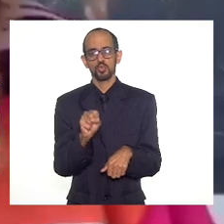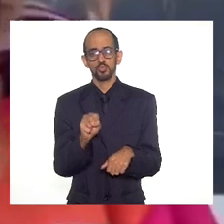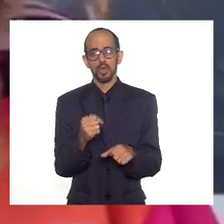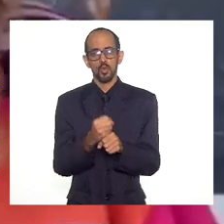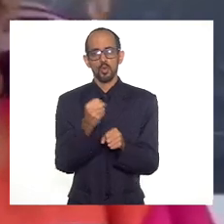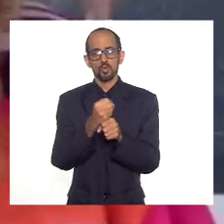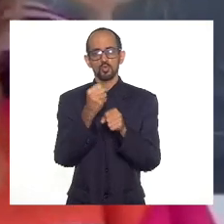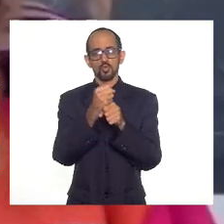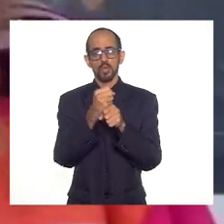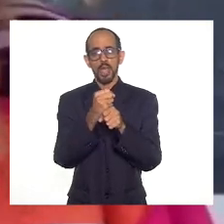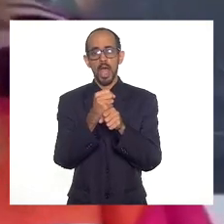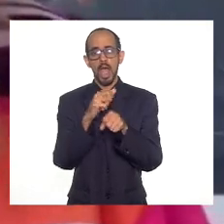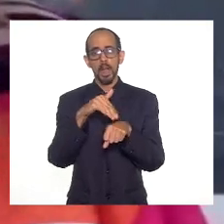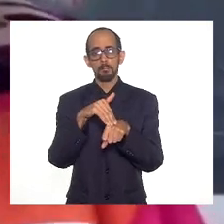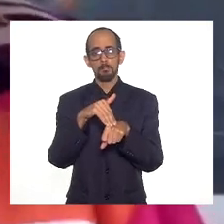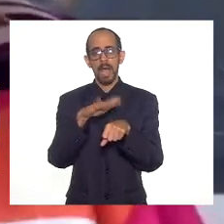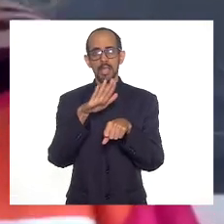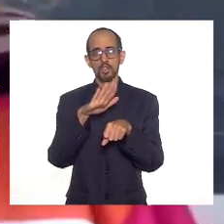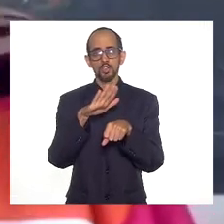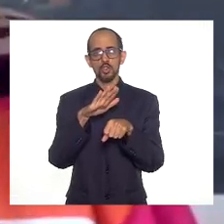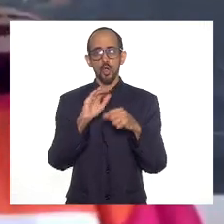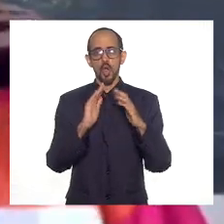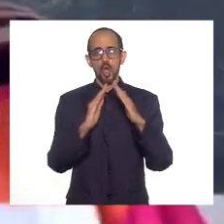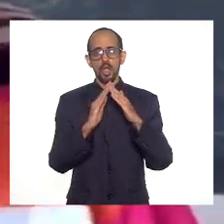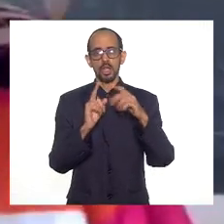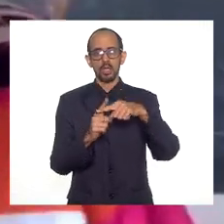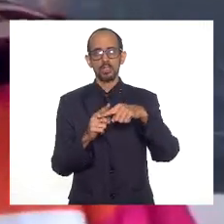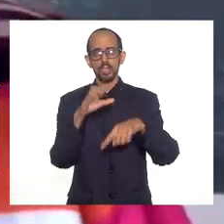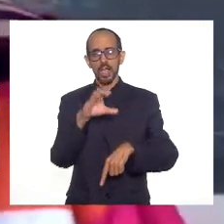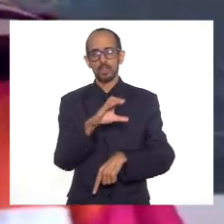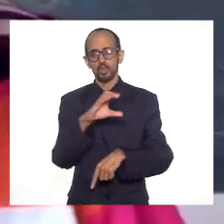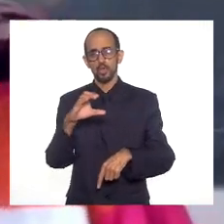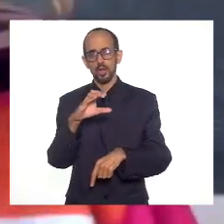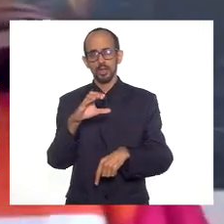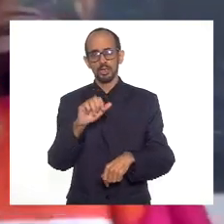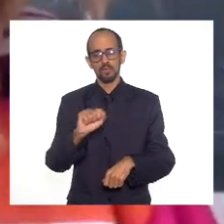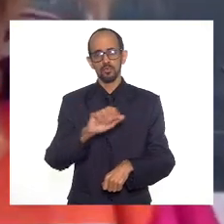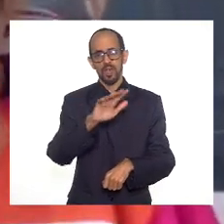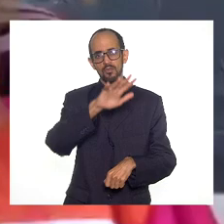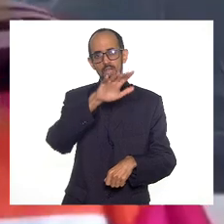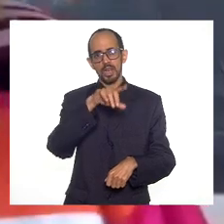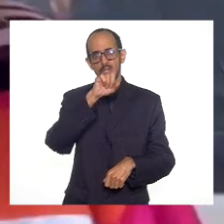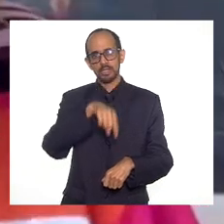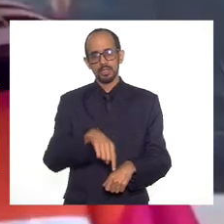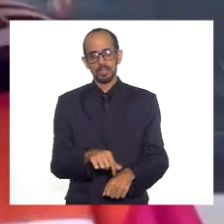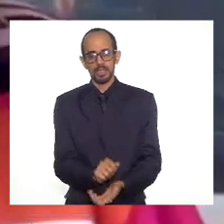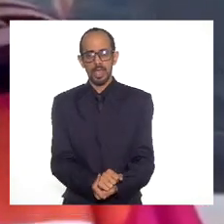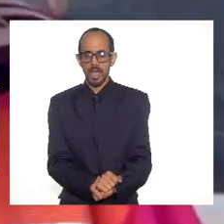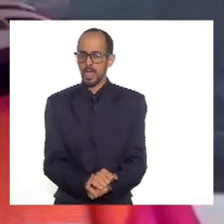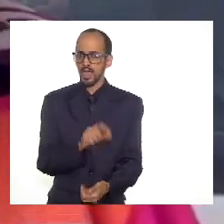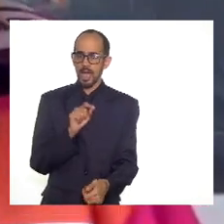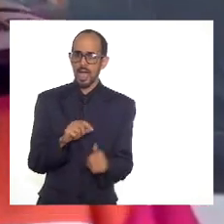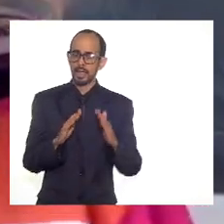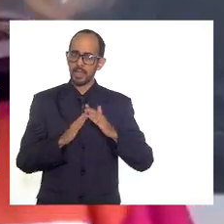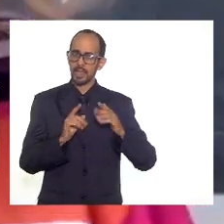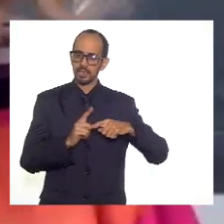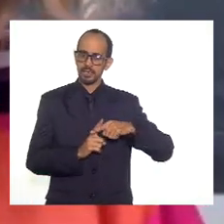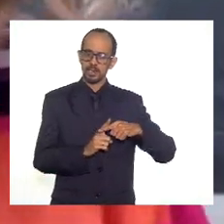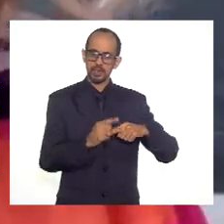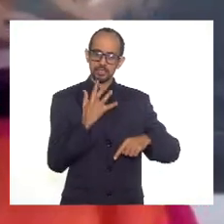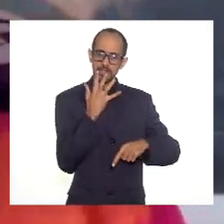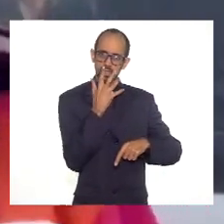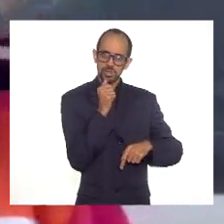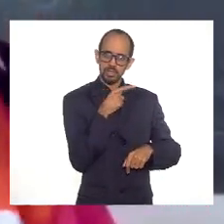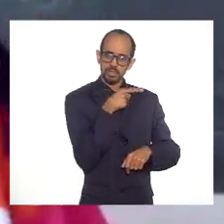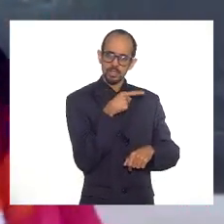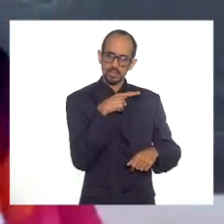maior igreja católica em território de favelas, que é a graciosa igreja que tem ali logo na entrada principal do